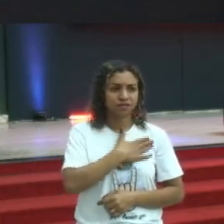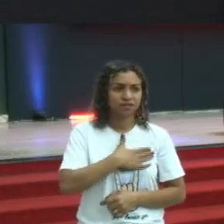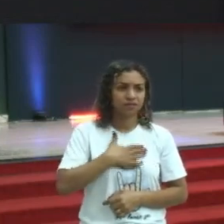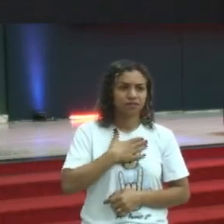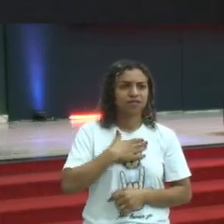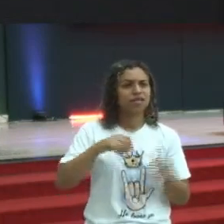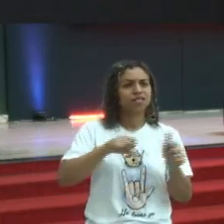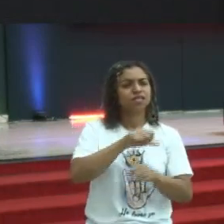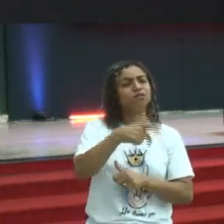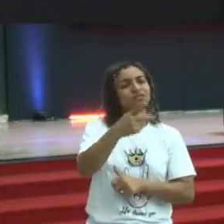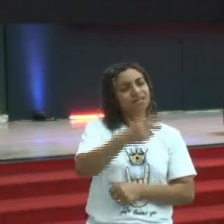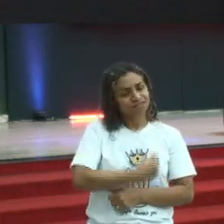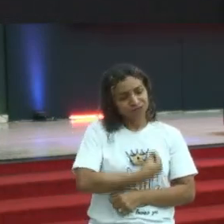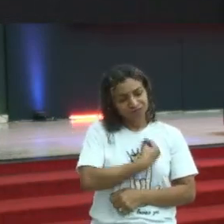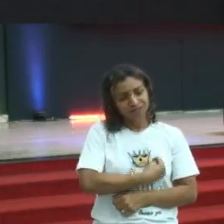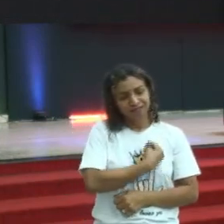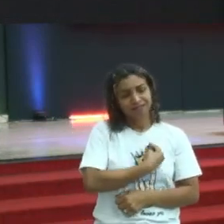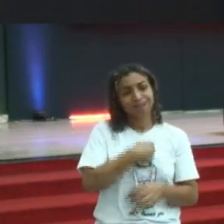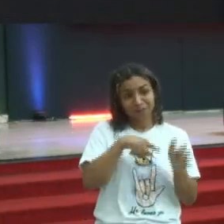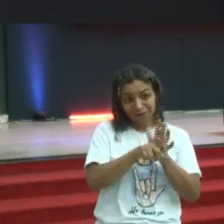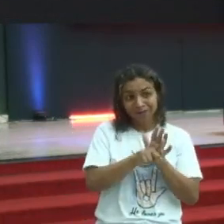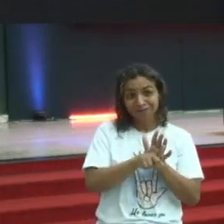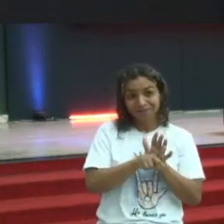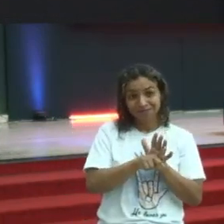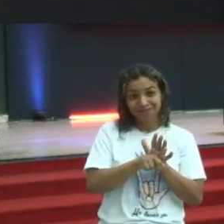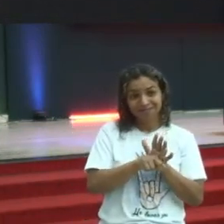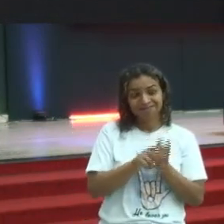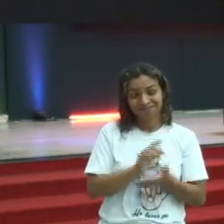que mudasse na sua vida?